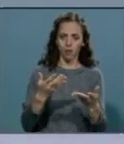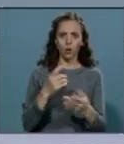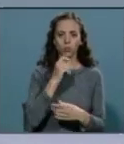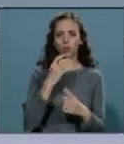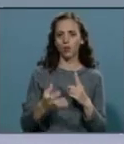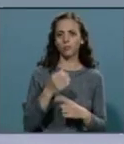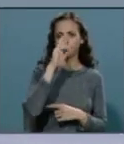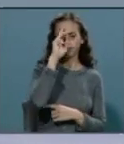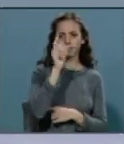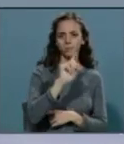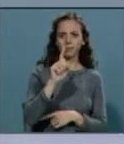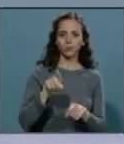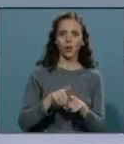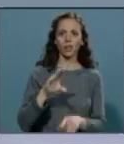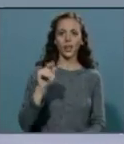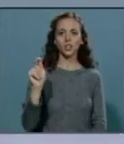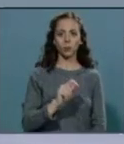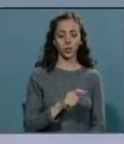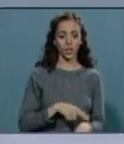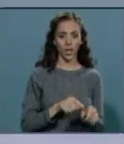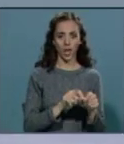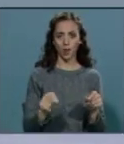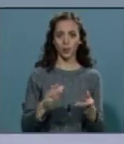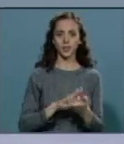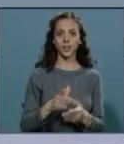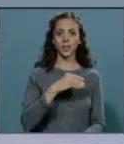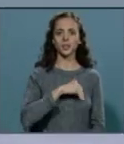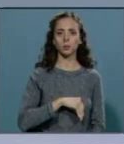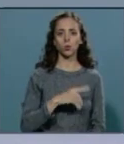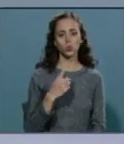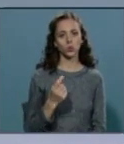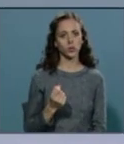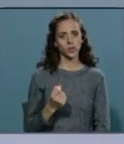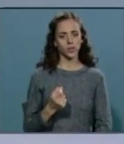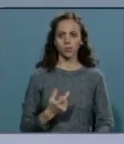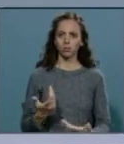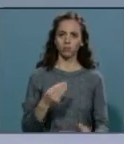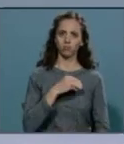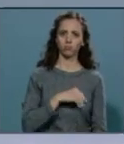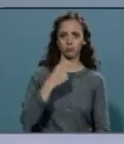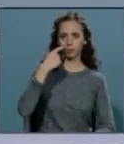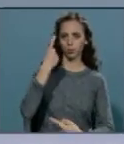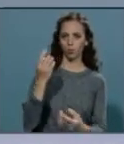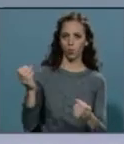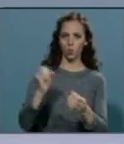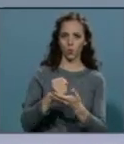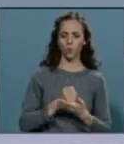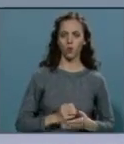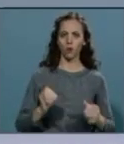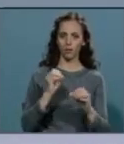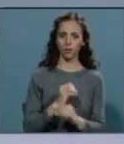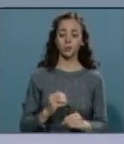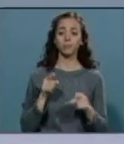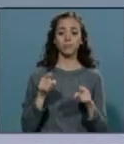teria conseguido aguentar com 10 meses da época sem receber um tostão de conhecimento público e portanto é